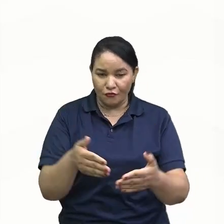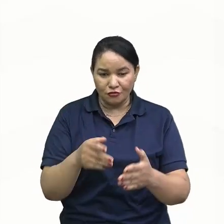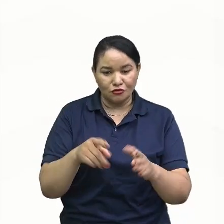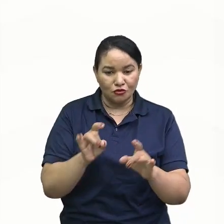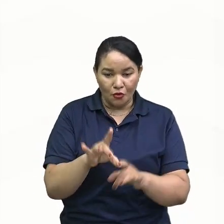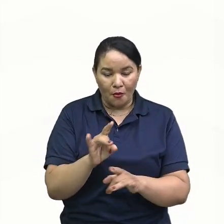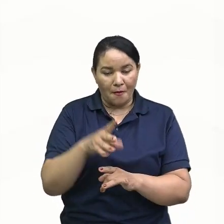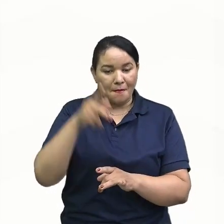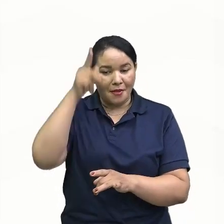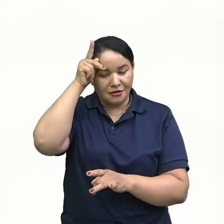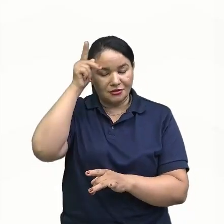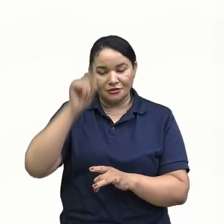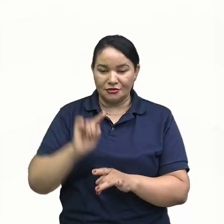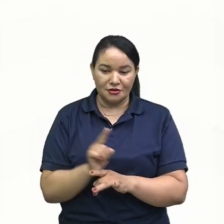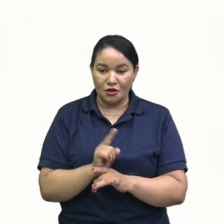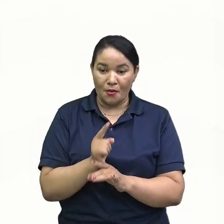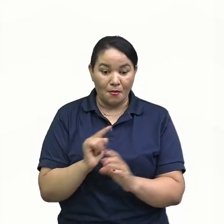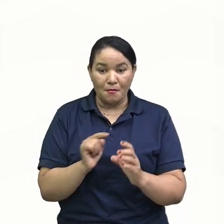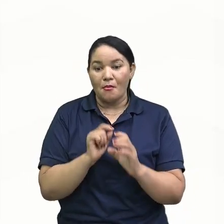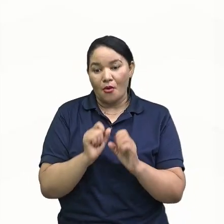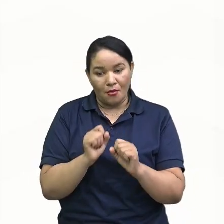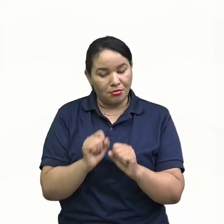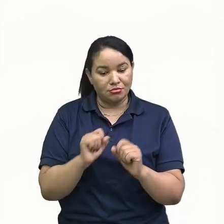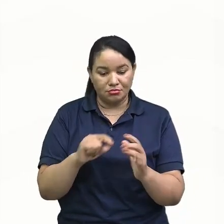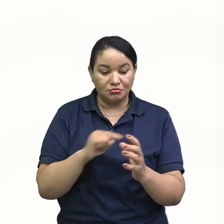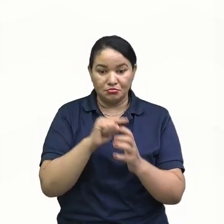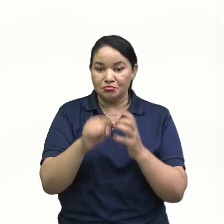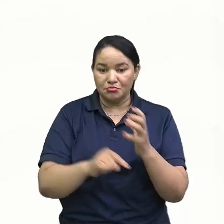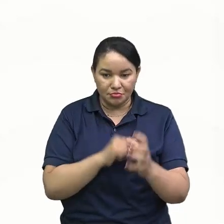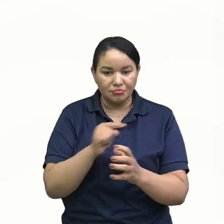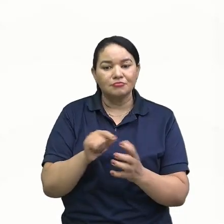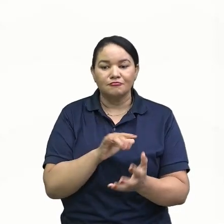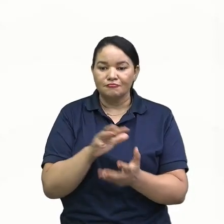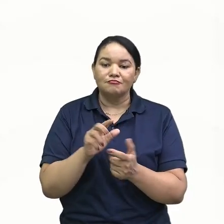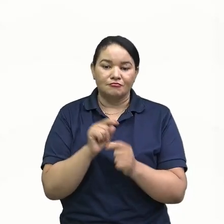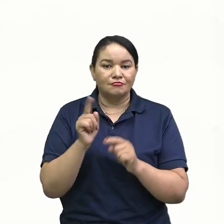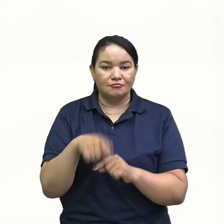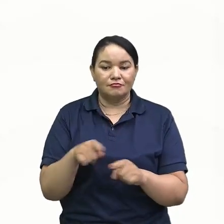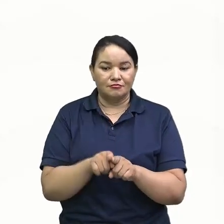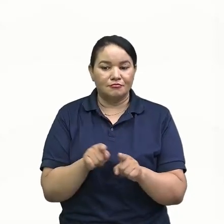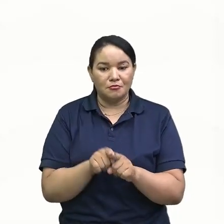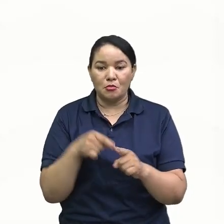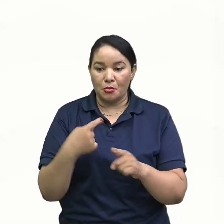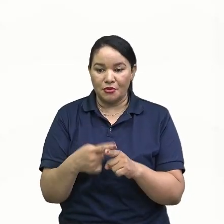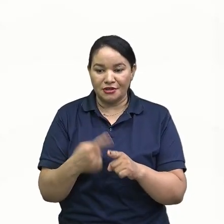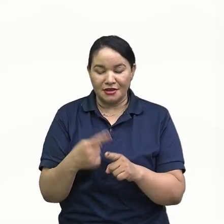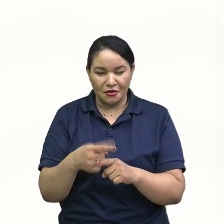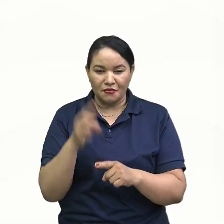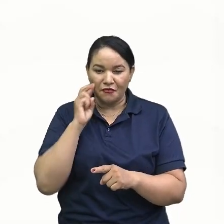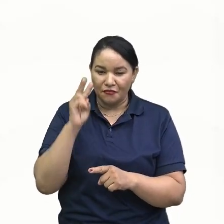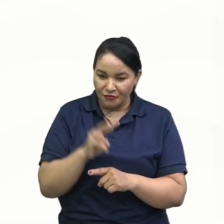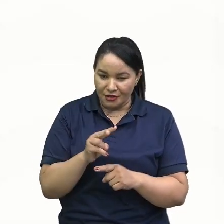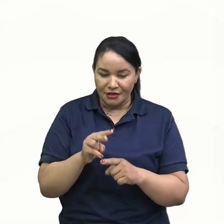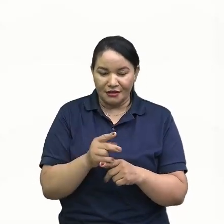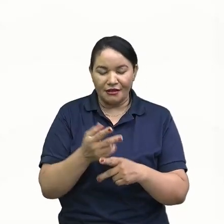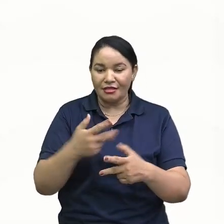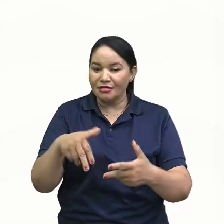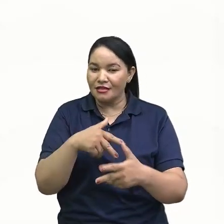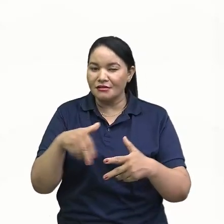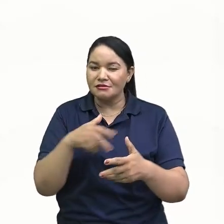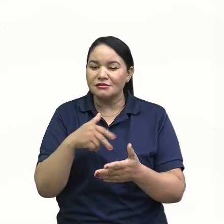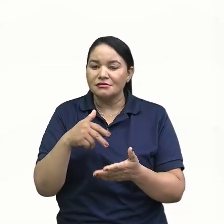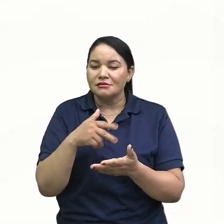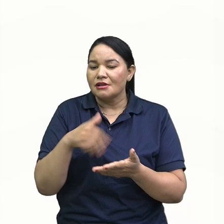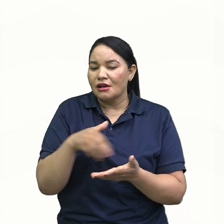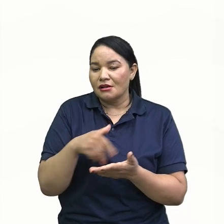influência a nível até mesmo global. Então, eu vou olhar para essa questão da dança cultural como